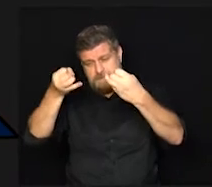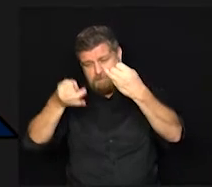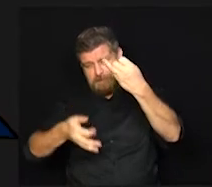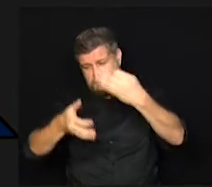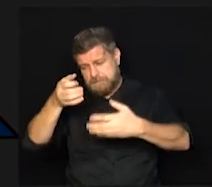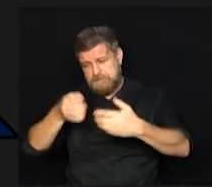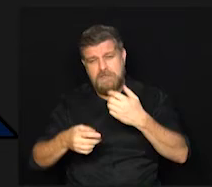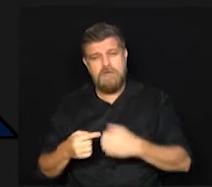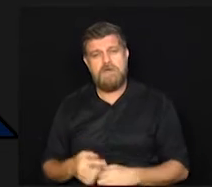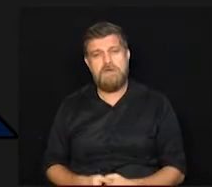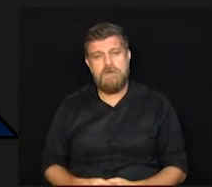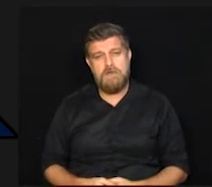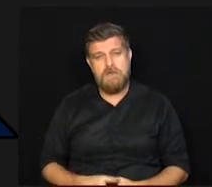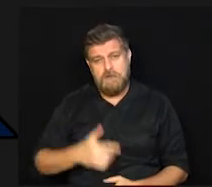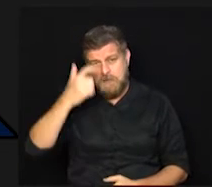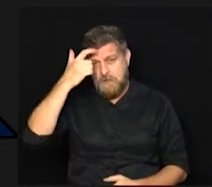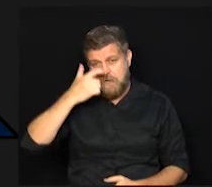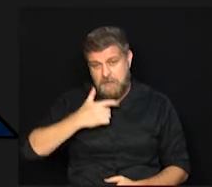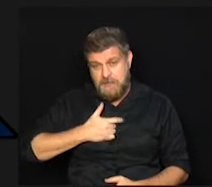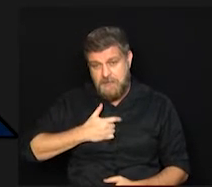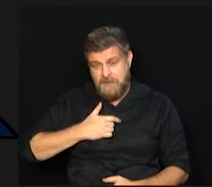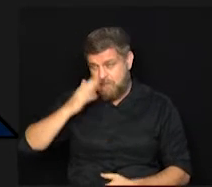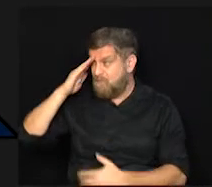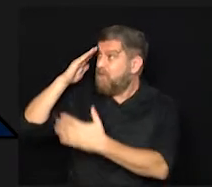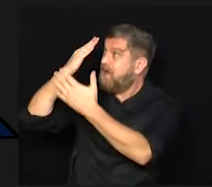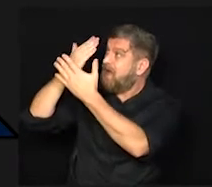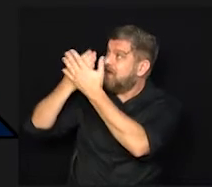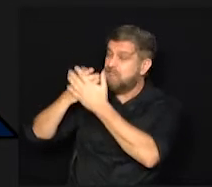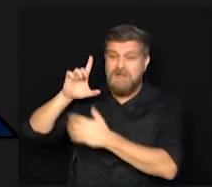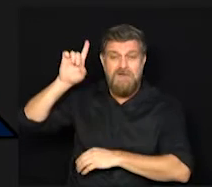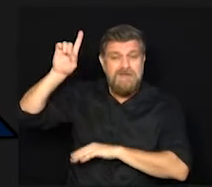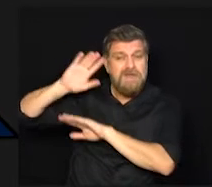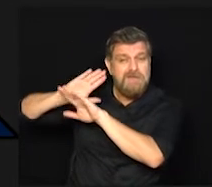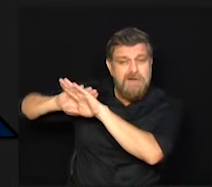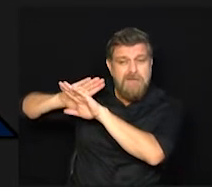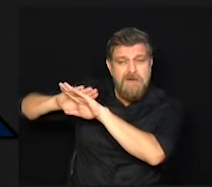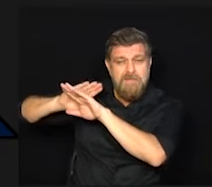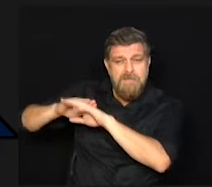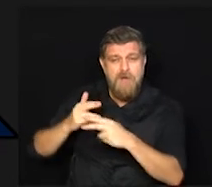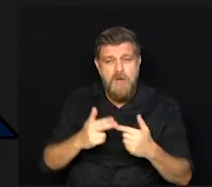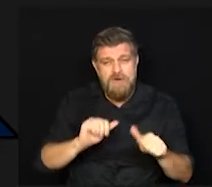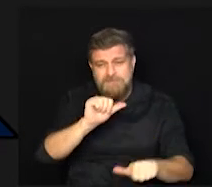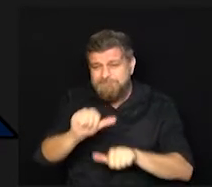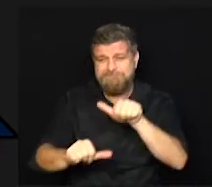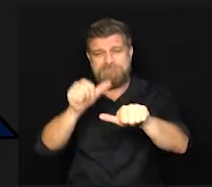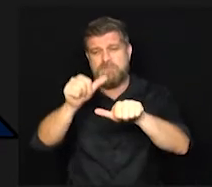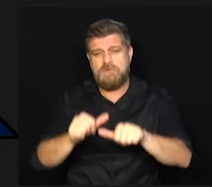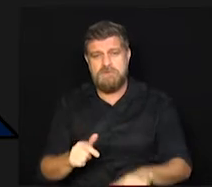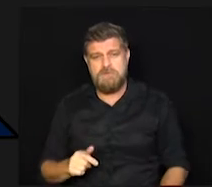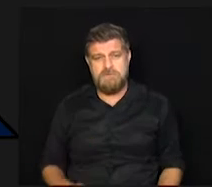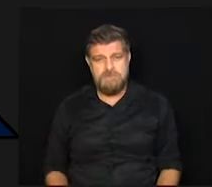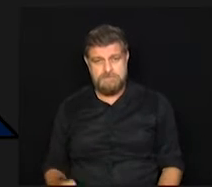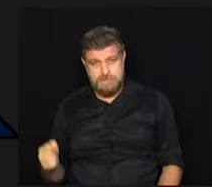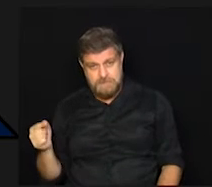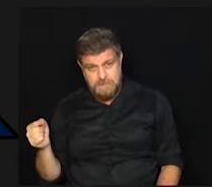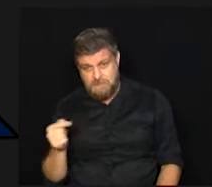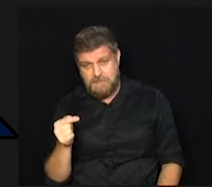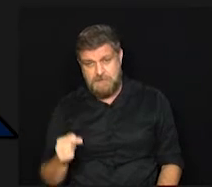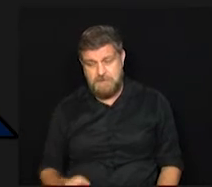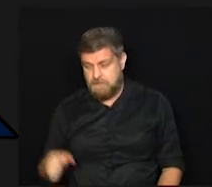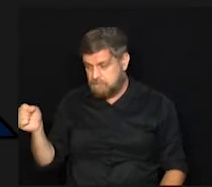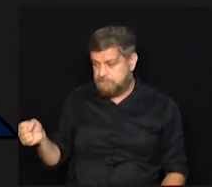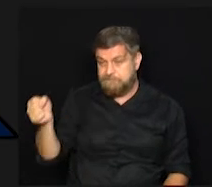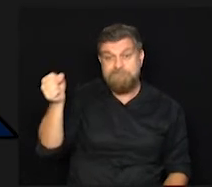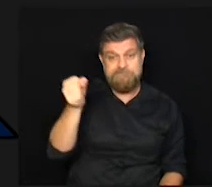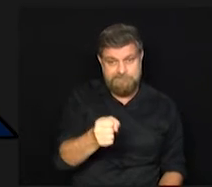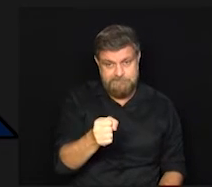eu creio pela fé que Deus faz coisas novas de tempos em tempos. E queria dizer para você, meu amigo, que Deus te colocou nessa